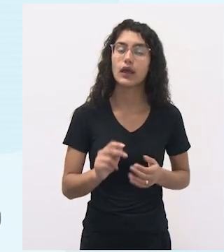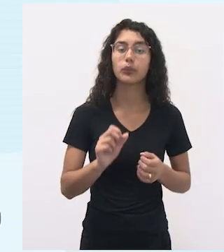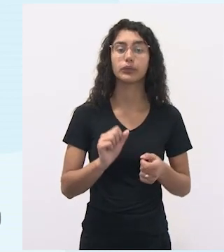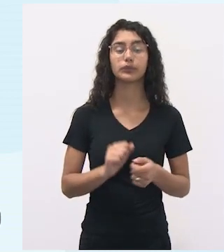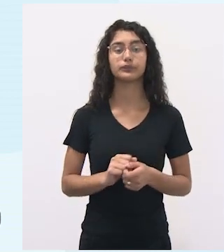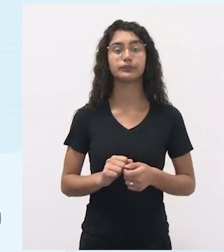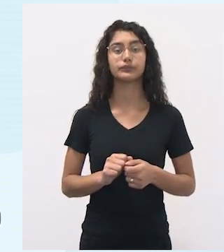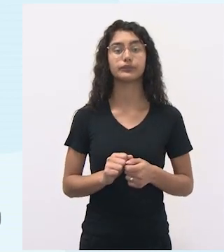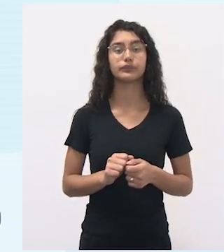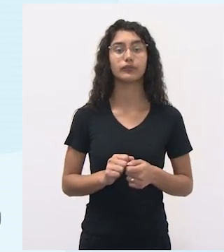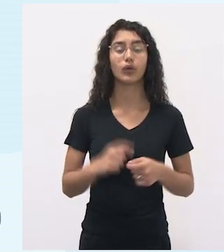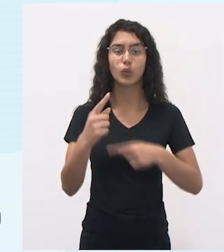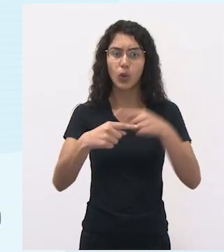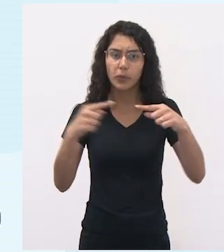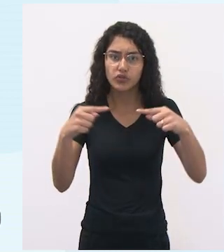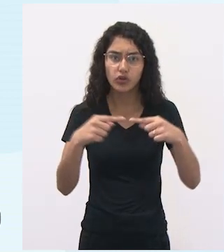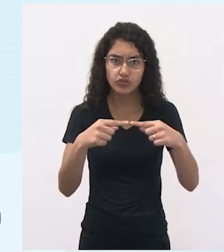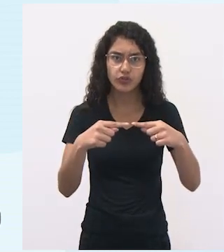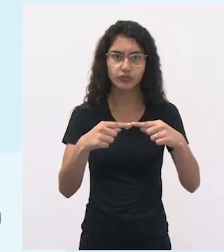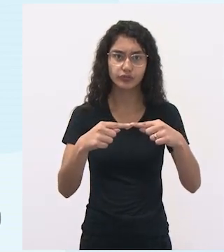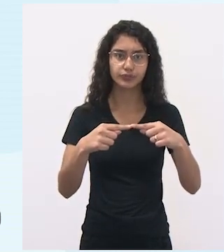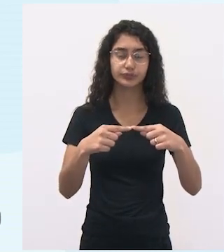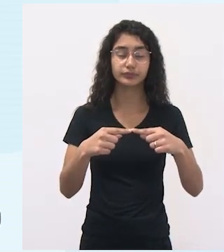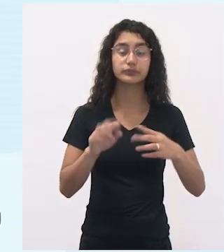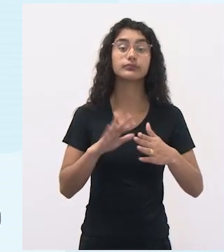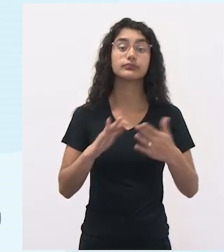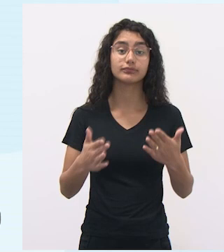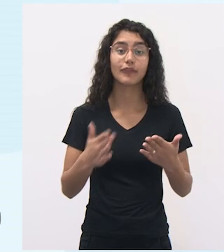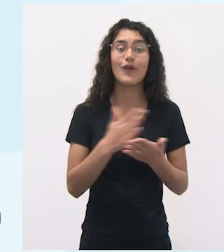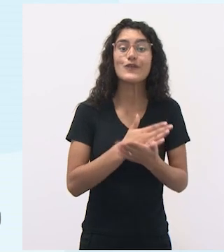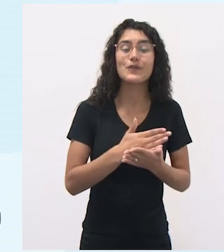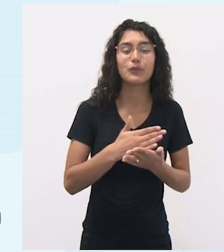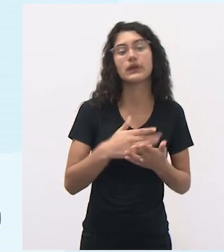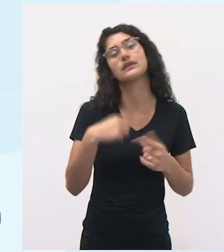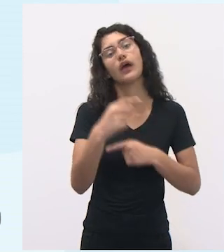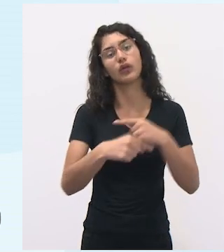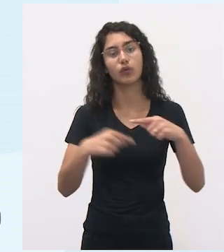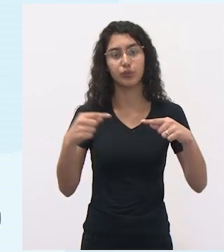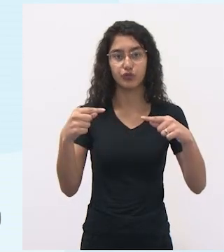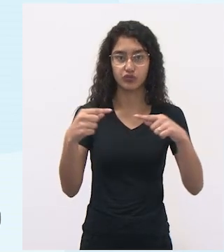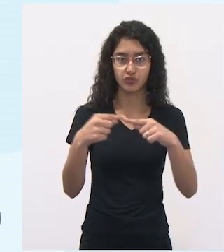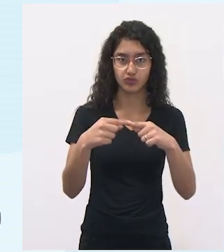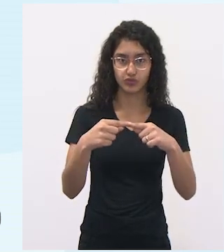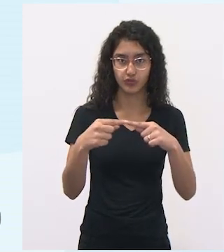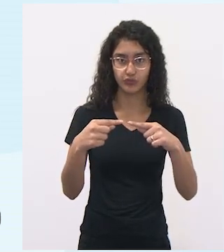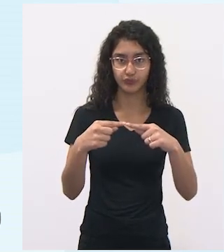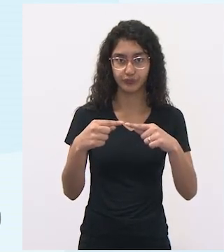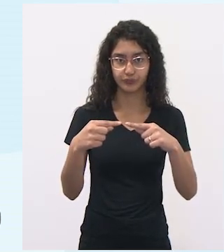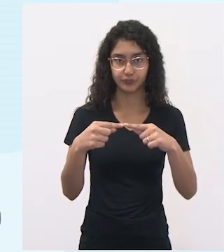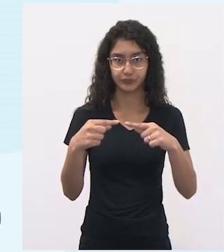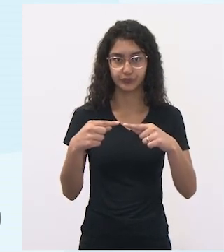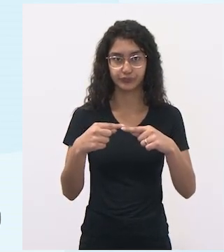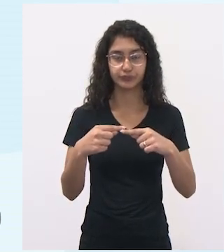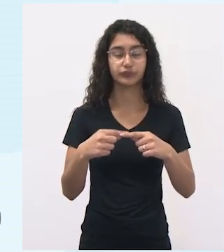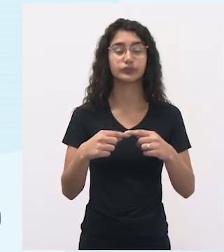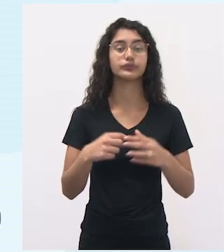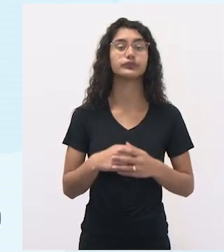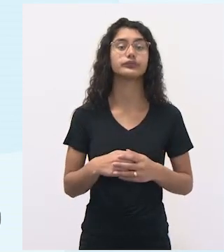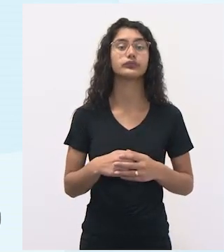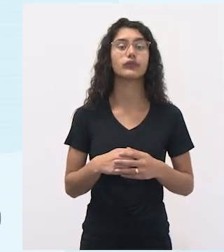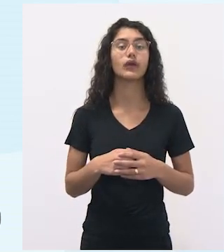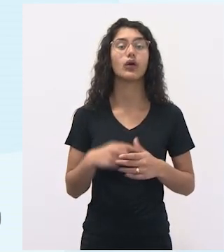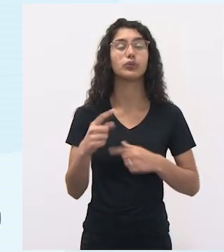não começa sempre com um objetivo. Então, é partir dos objetivos, dos verbos que a taxonomia traz, dos